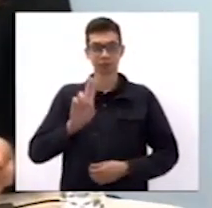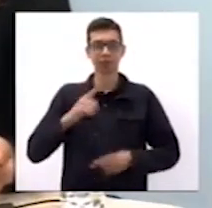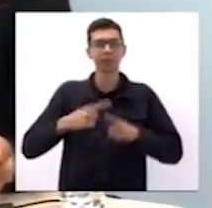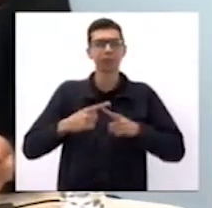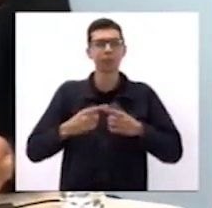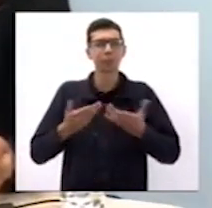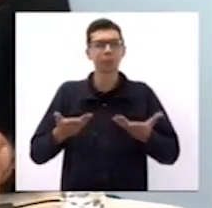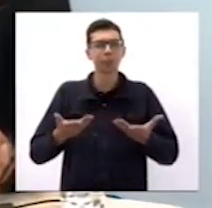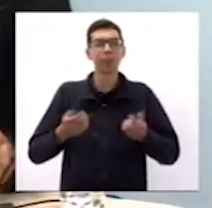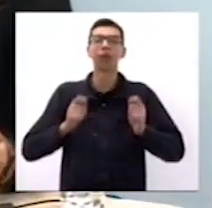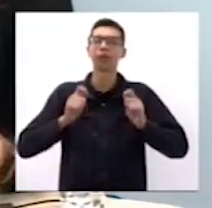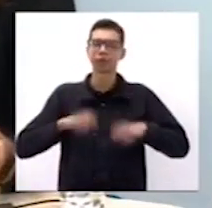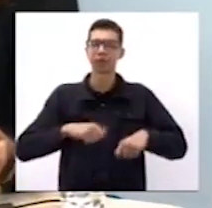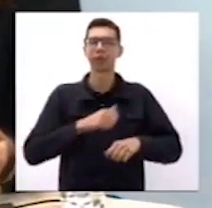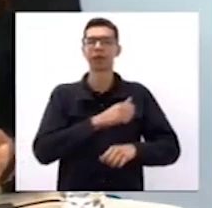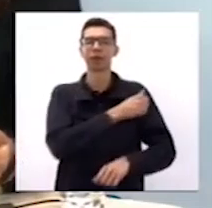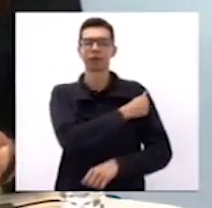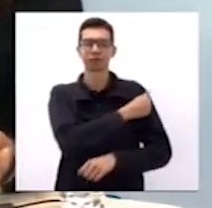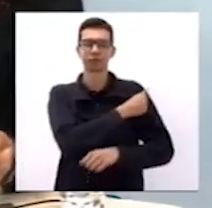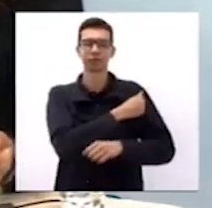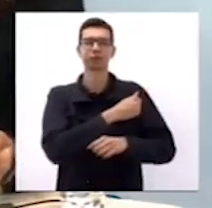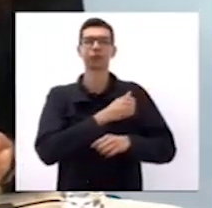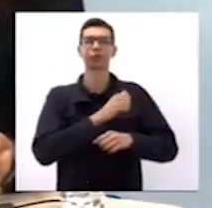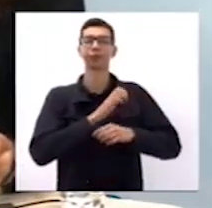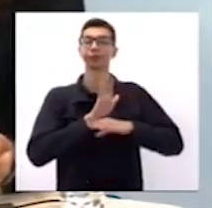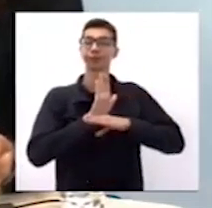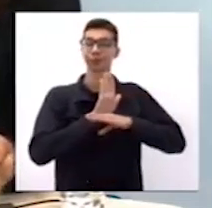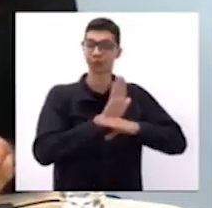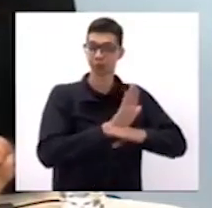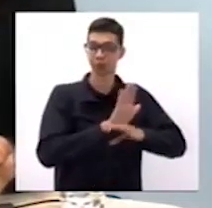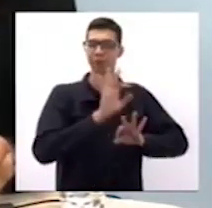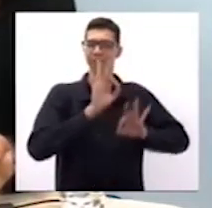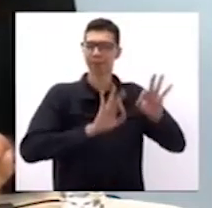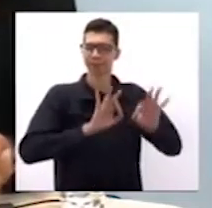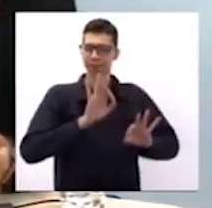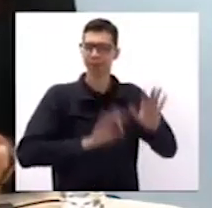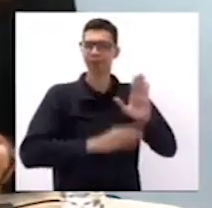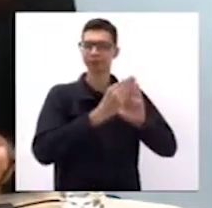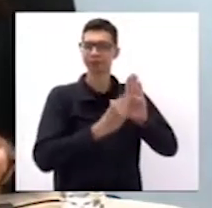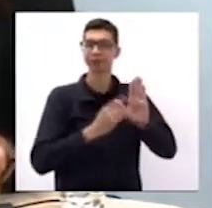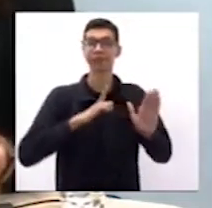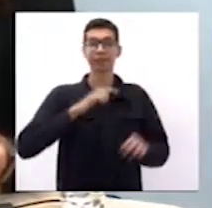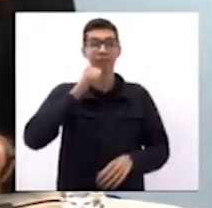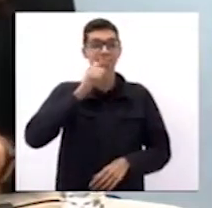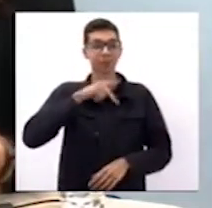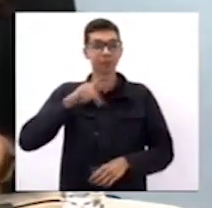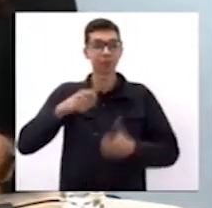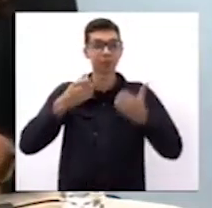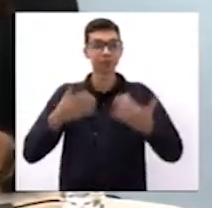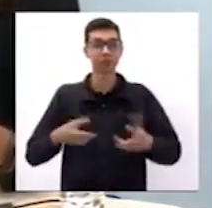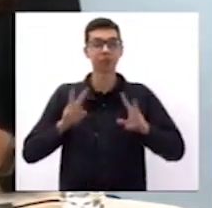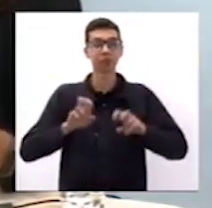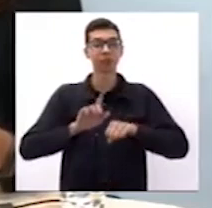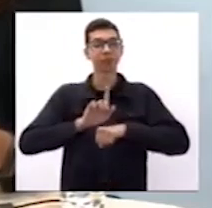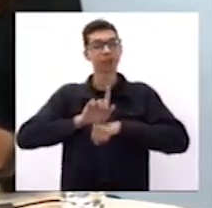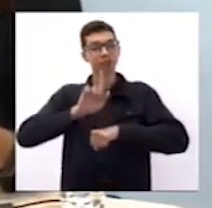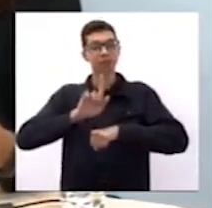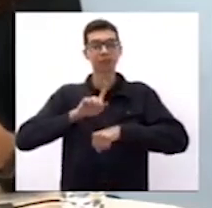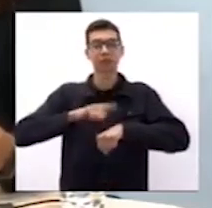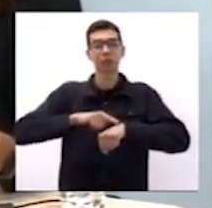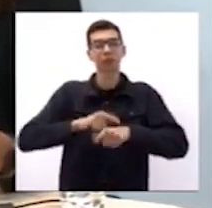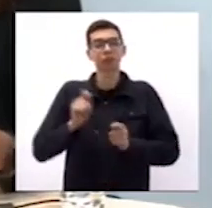um roteiro e ele, dentro do seu tempo, pensando, teve uma professora que falou aí a questão de gerir o tempo também, ele